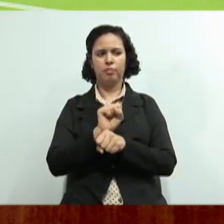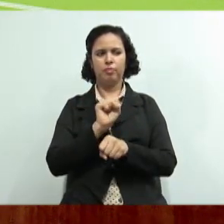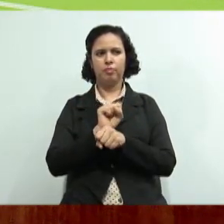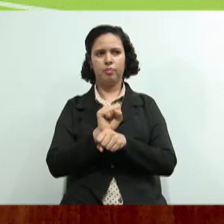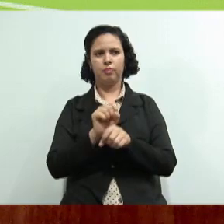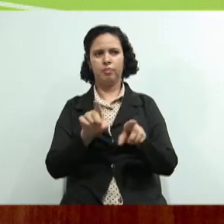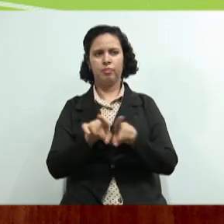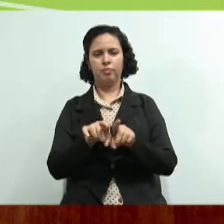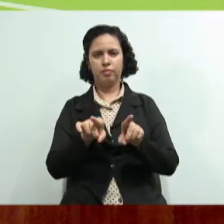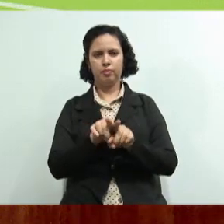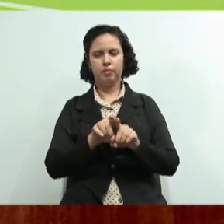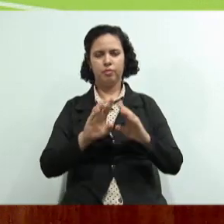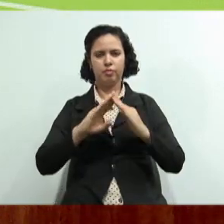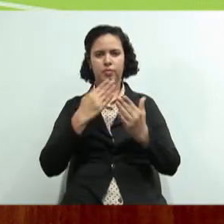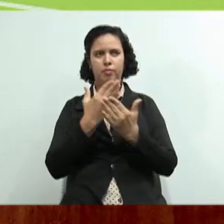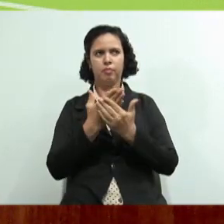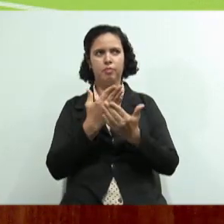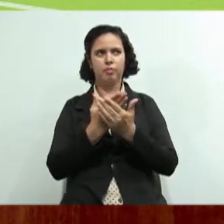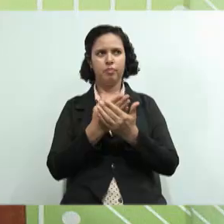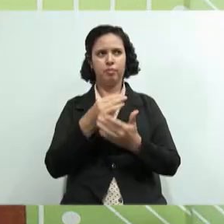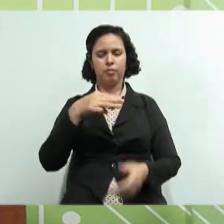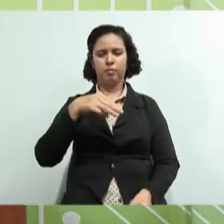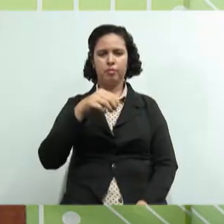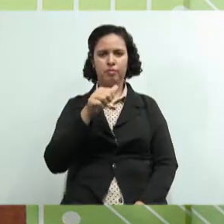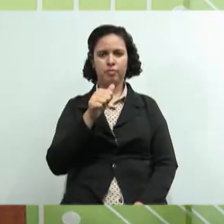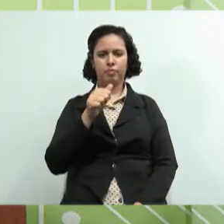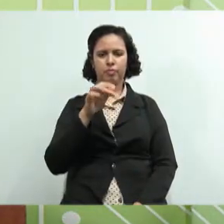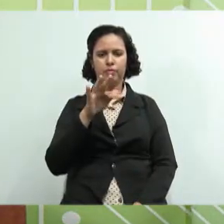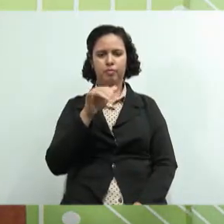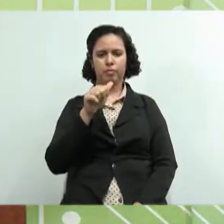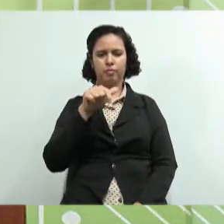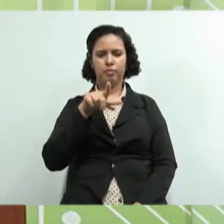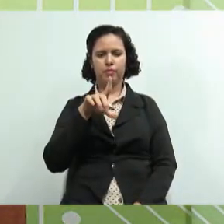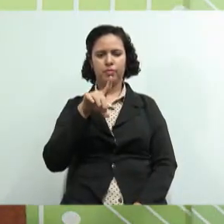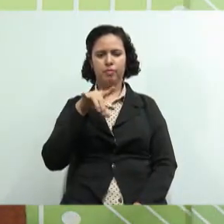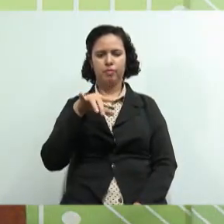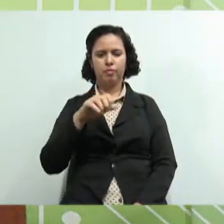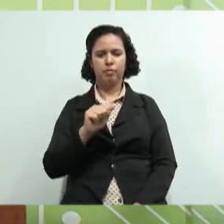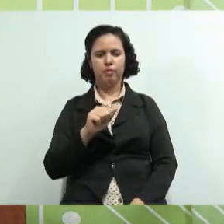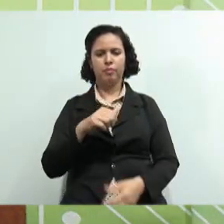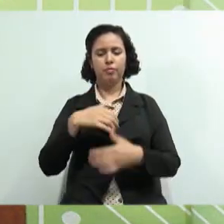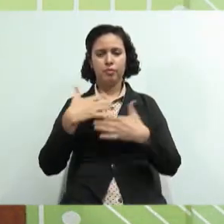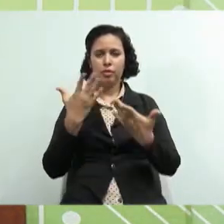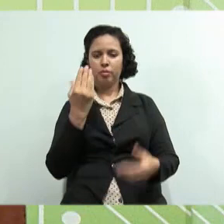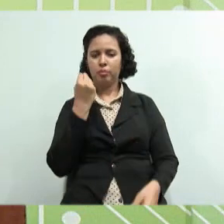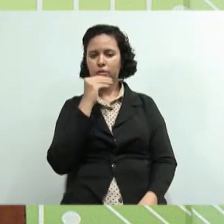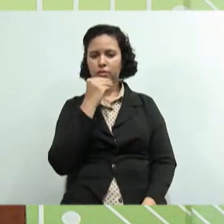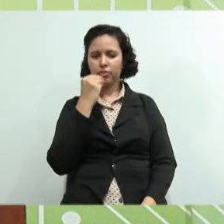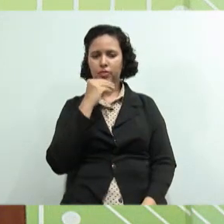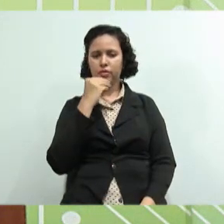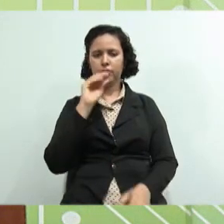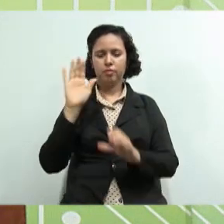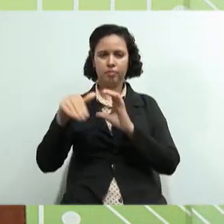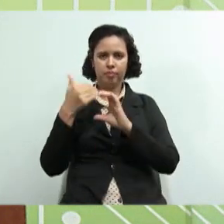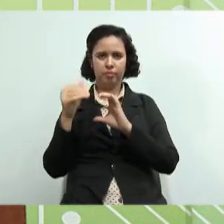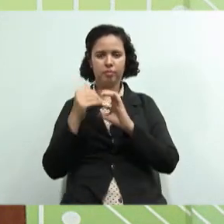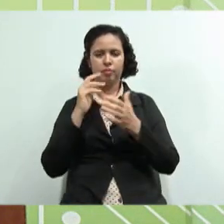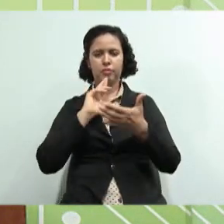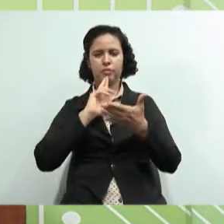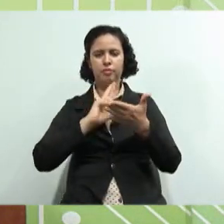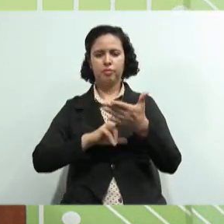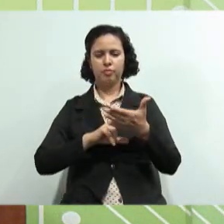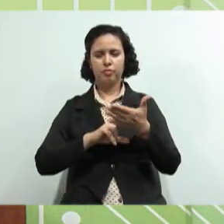Mafalda Rodrigues. O pessoal das escolas já está ligado, né? Já que vocês estão ligados, aproveitem, mandem as respostas para a